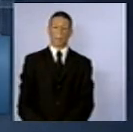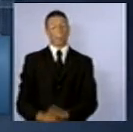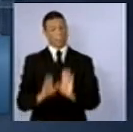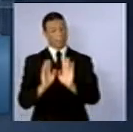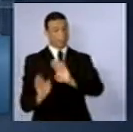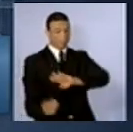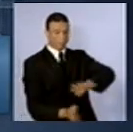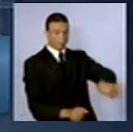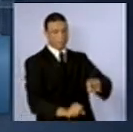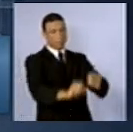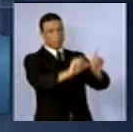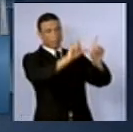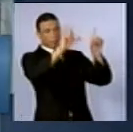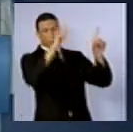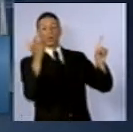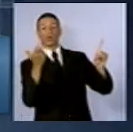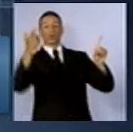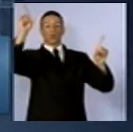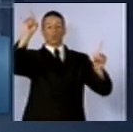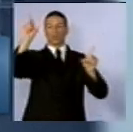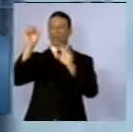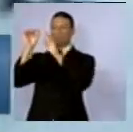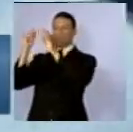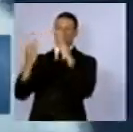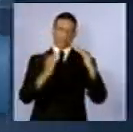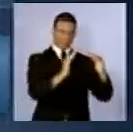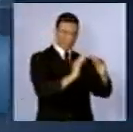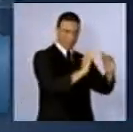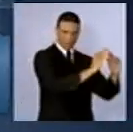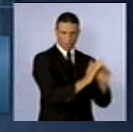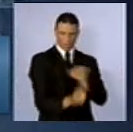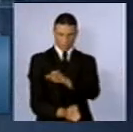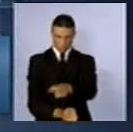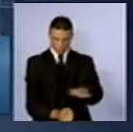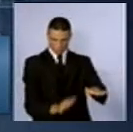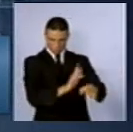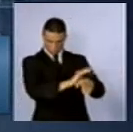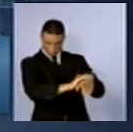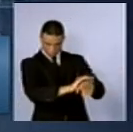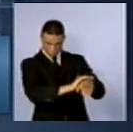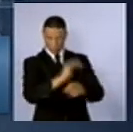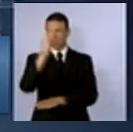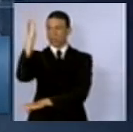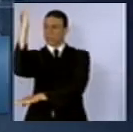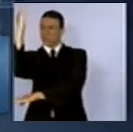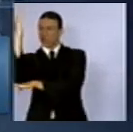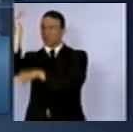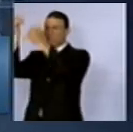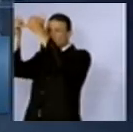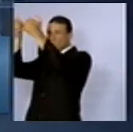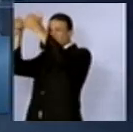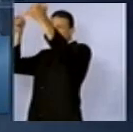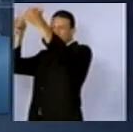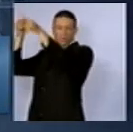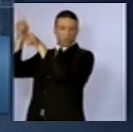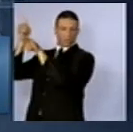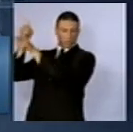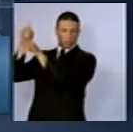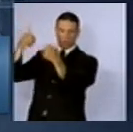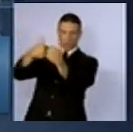dados da distância da das casas das Crianças Ah o risco né em relação